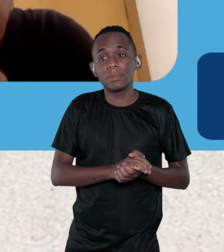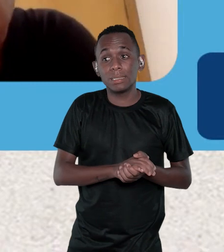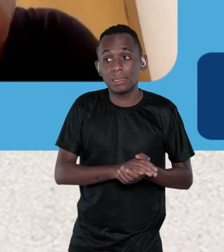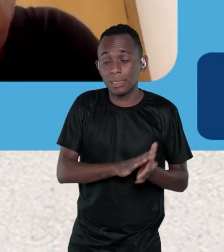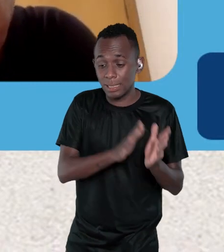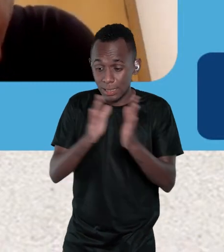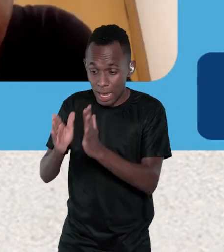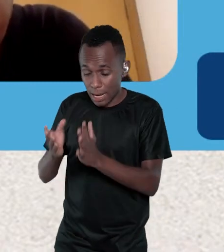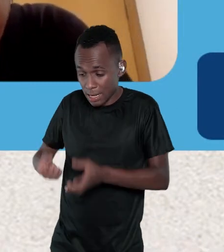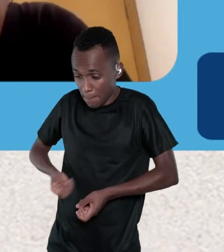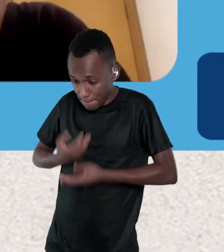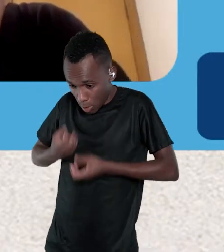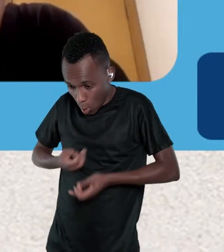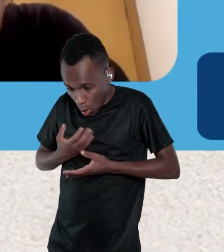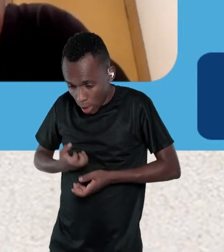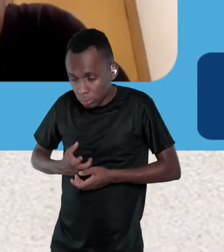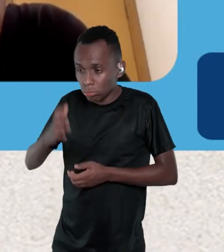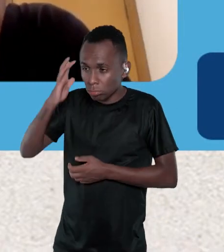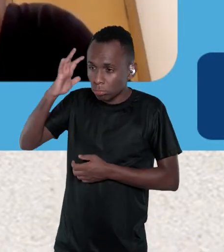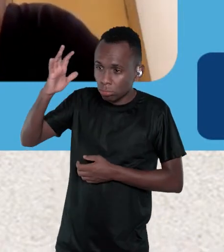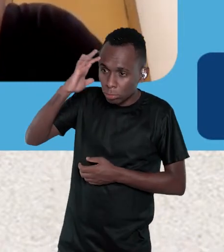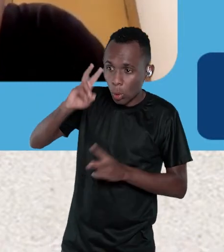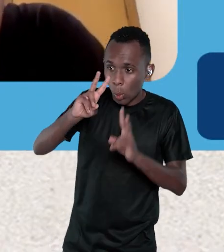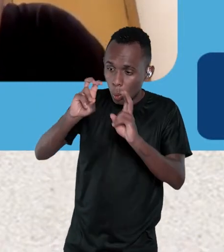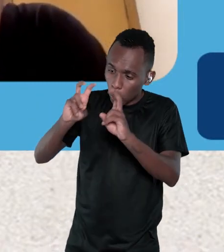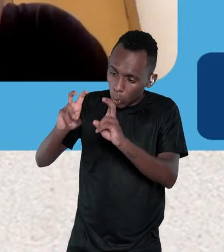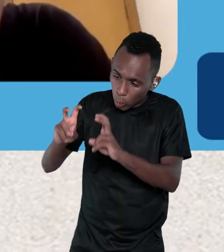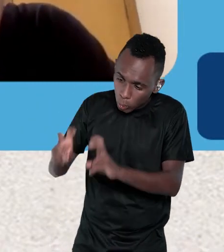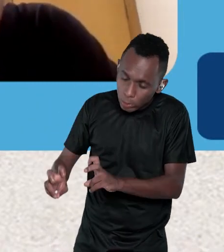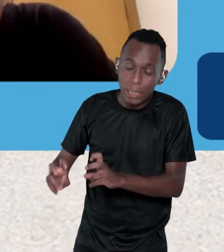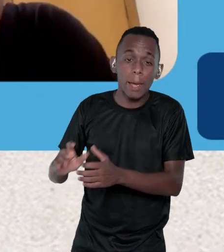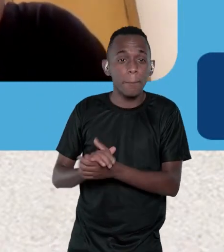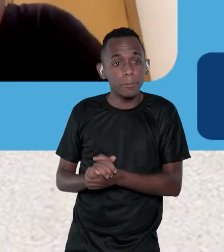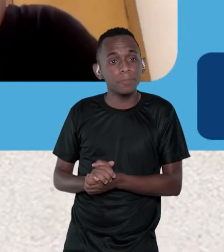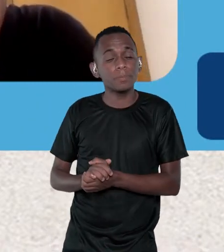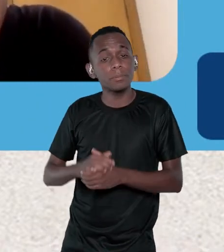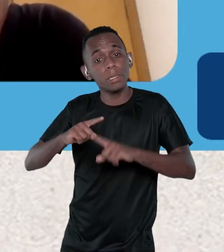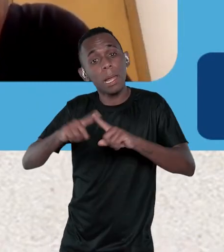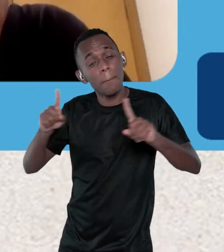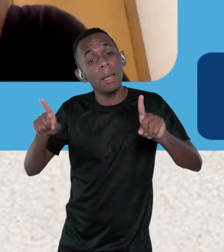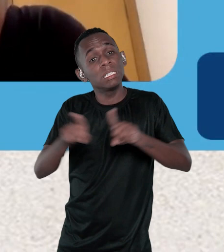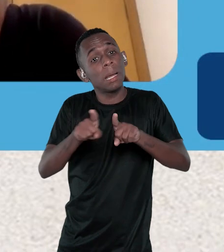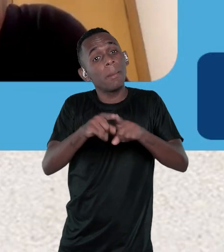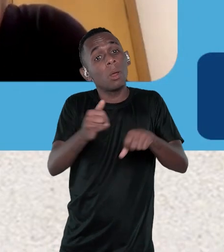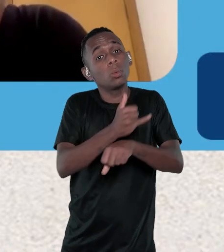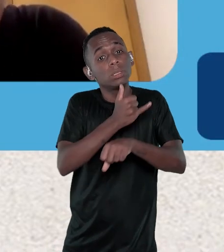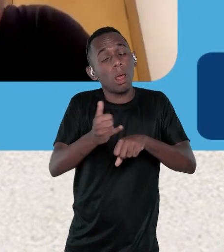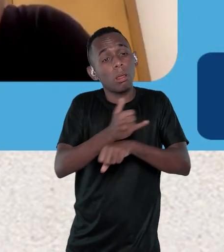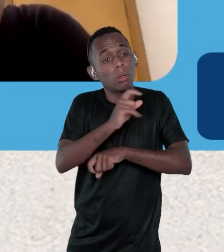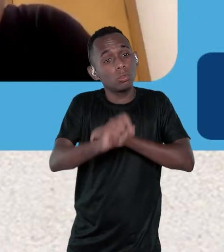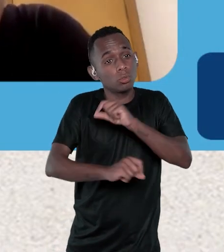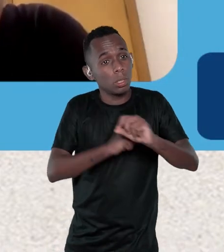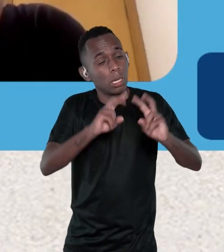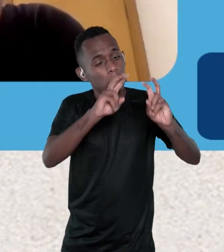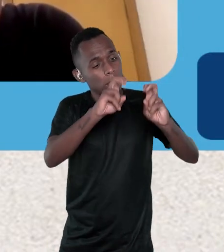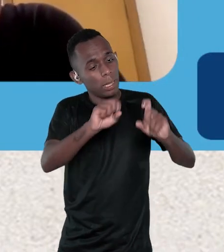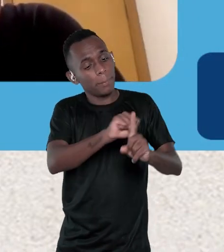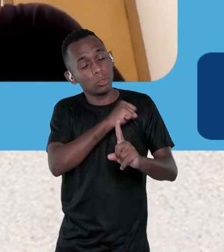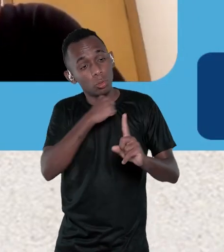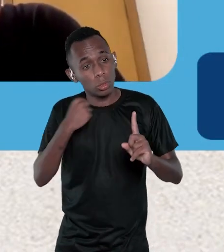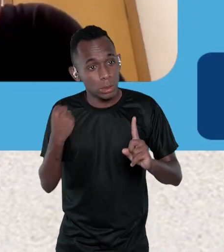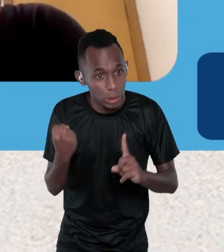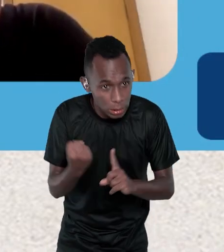faz poesia, né? Trazendo esse lado poético, né? Dos temas que você